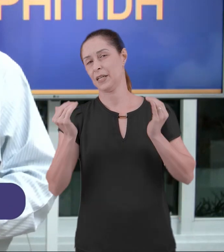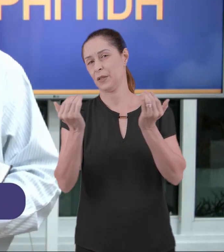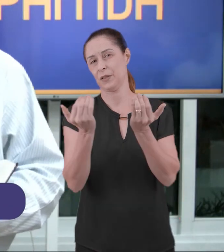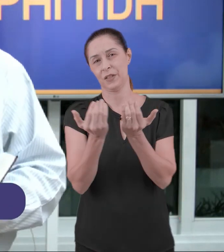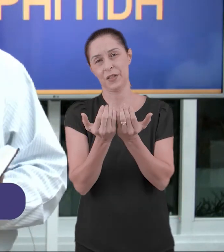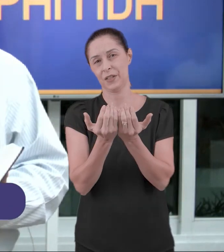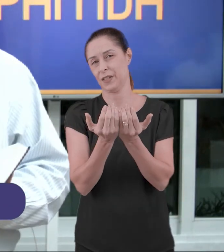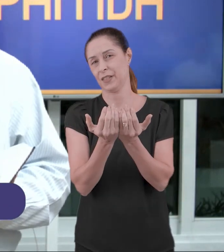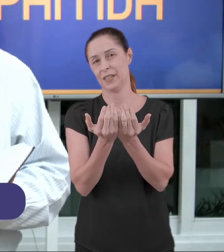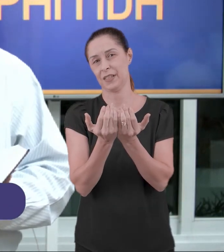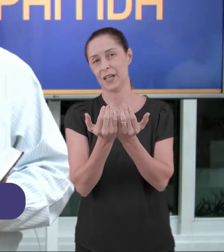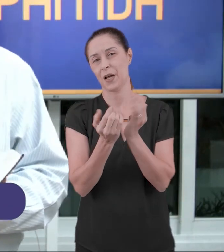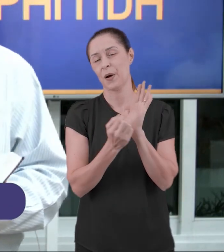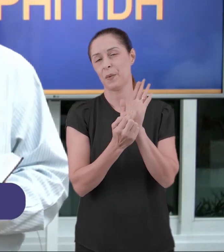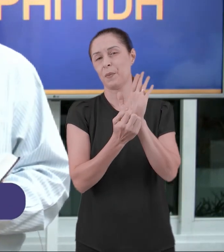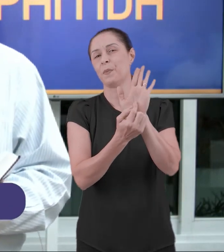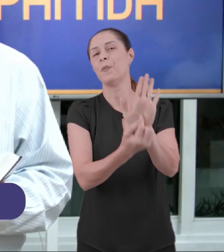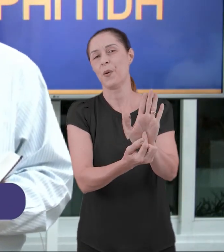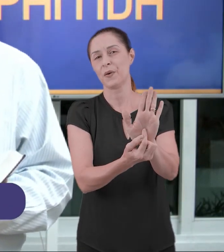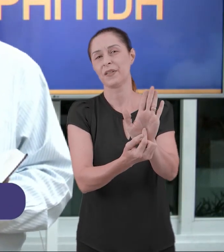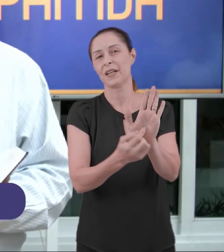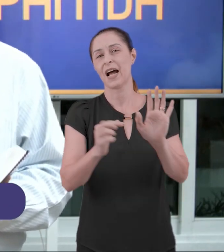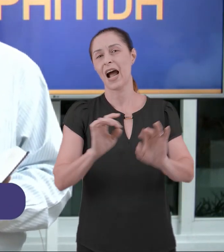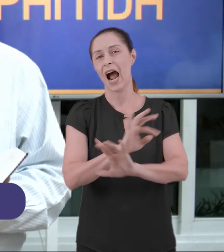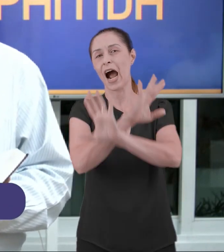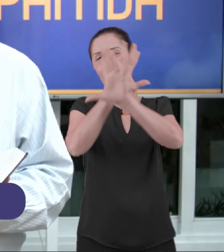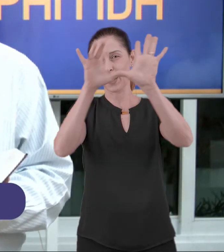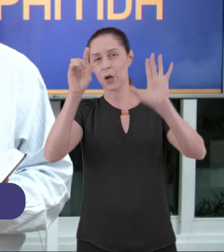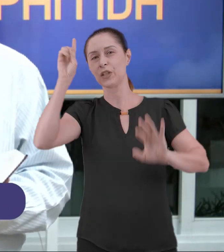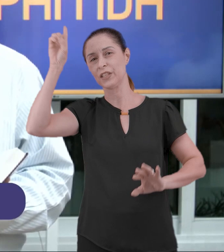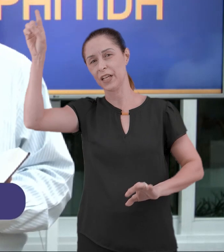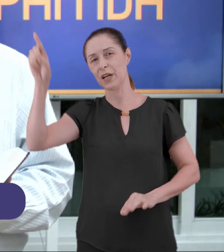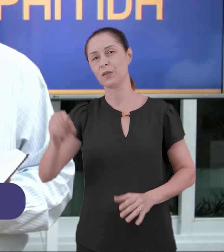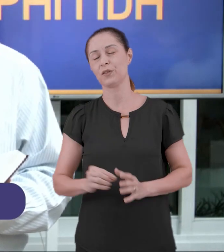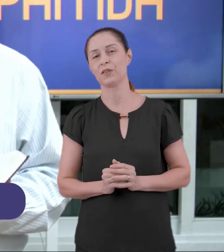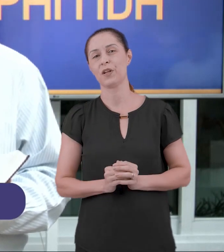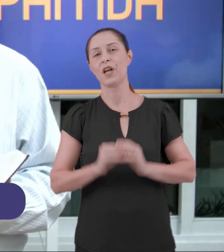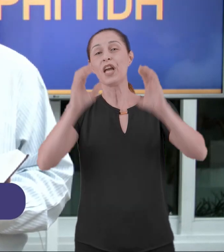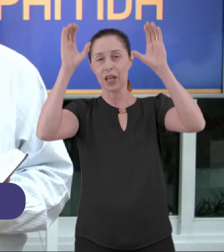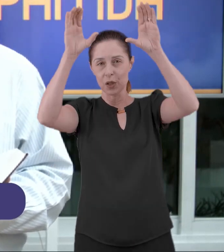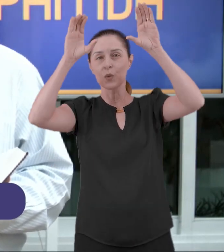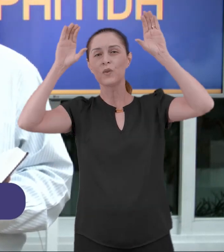nasce para a glória de Deus. Ela vai